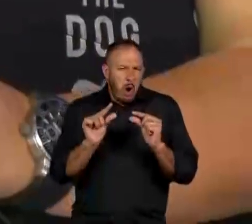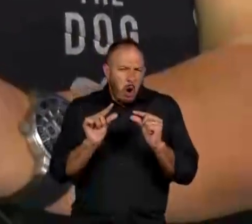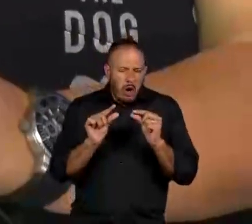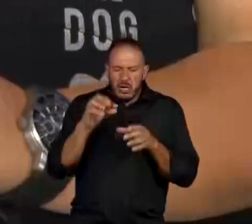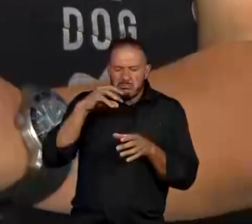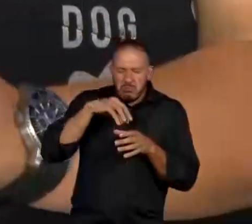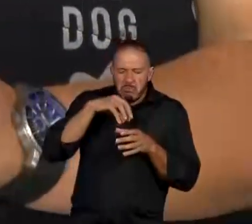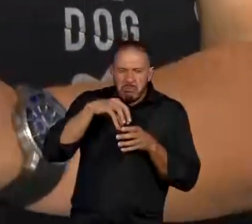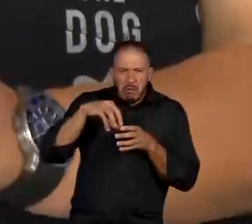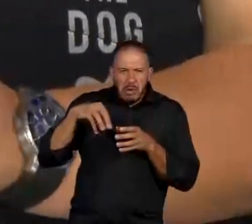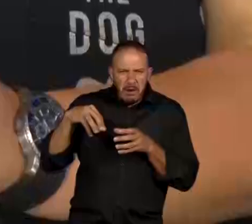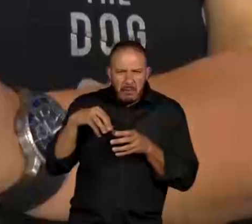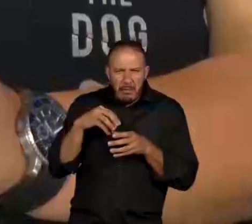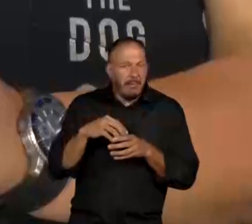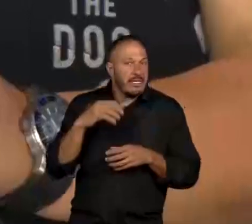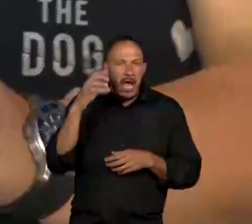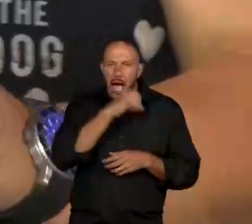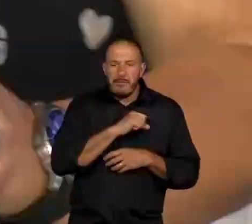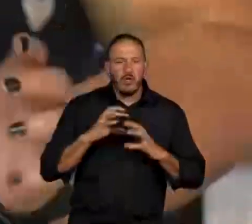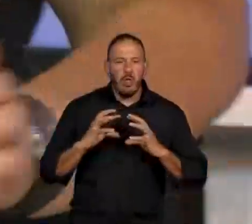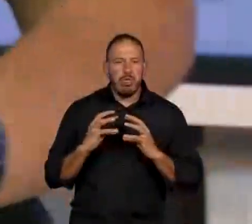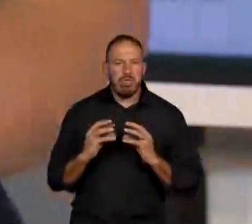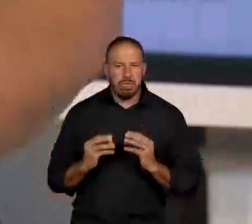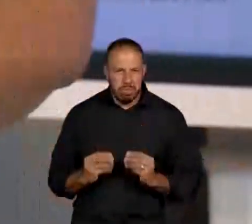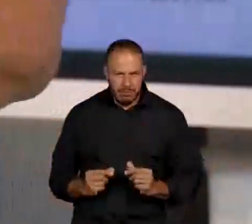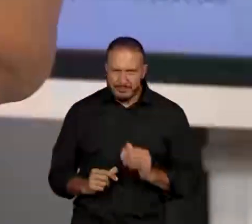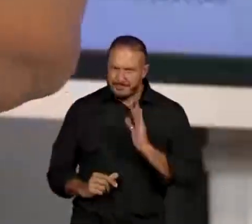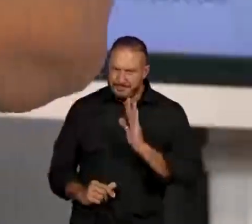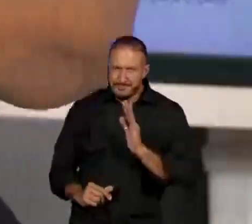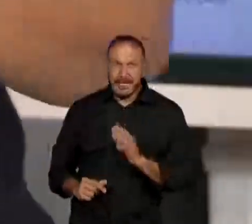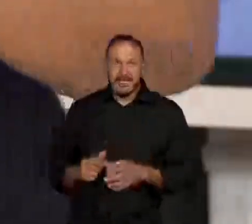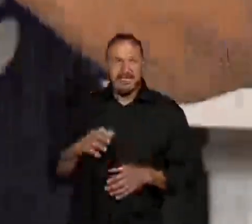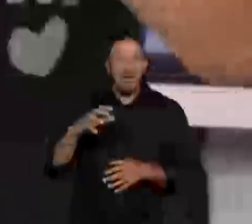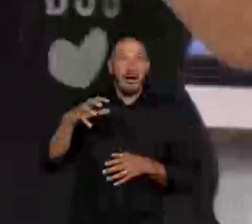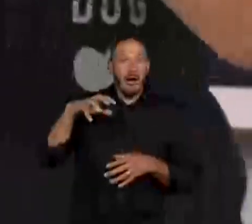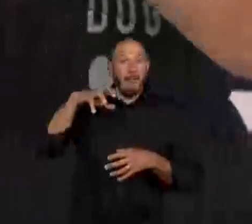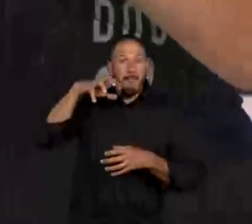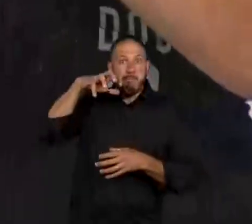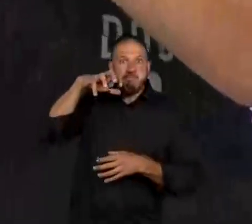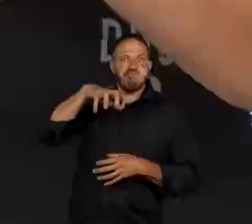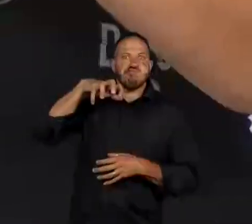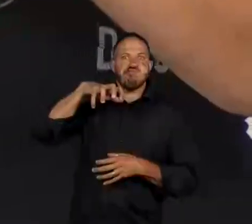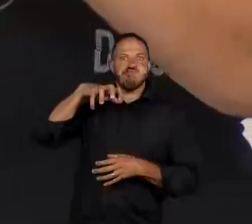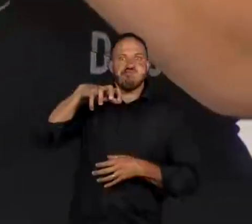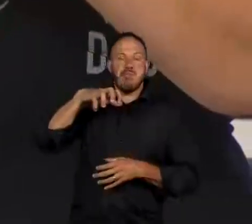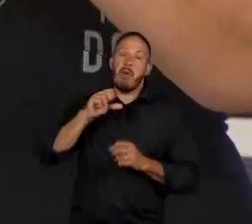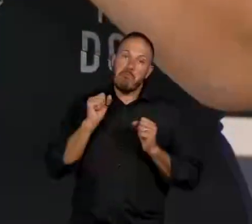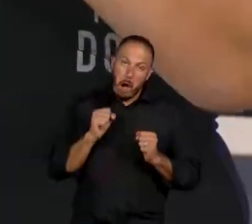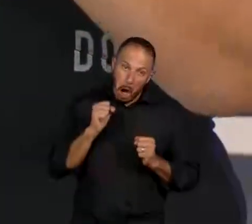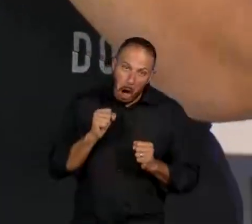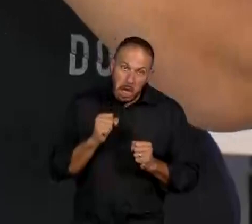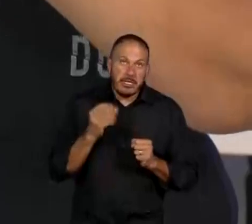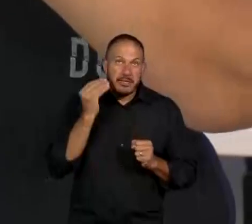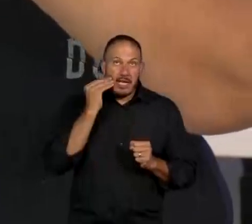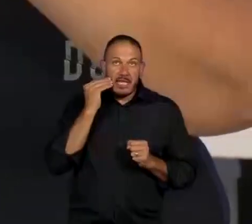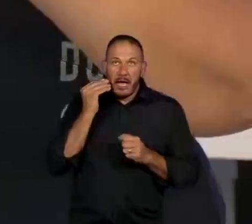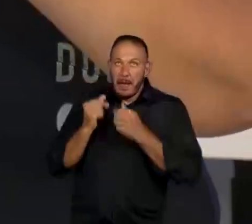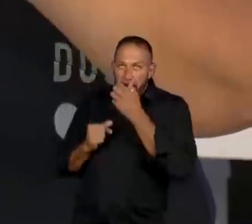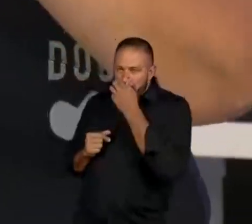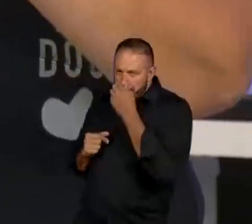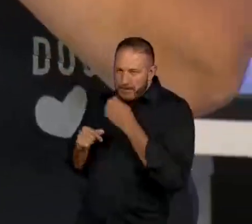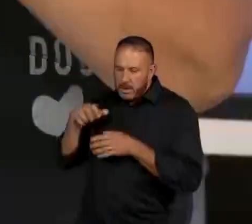você colocar aqui, mais rápido ela decompõe. Aí você fecha. Você pode tentar amassar assim, ó, e